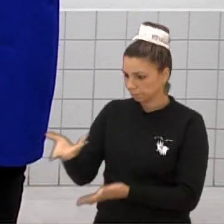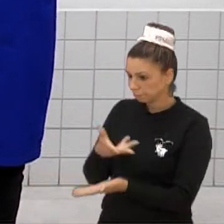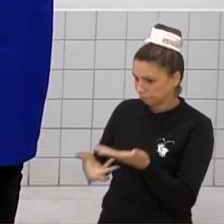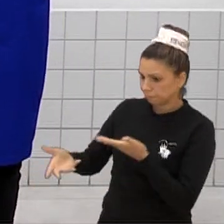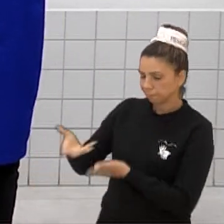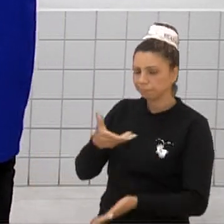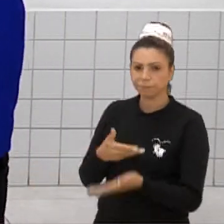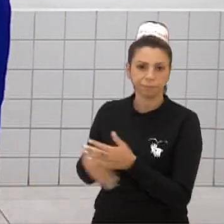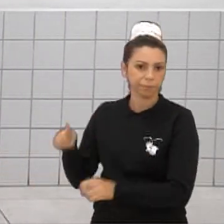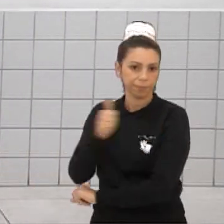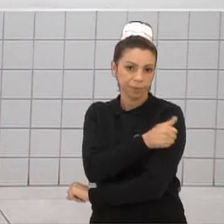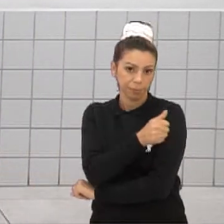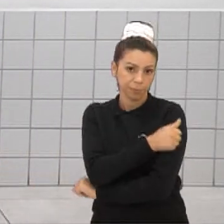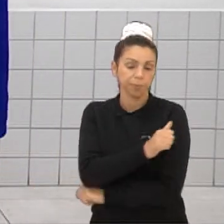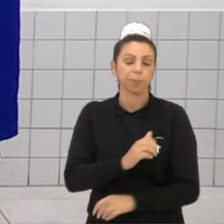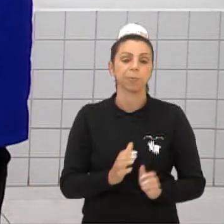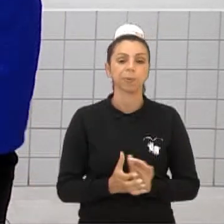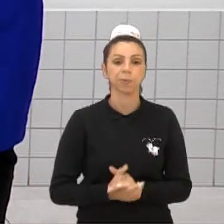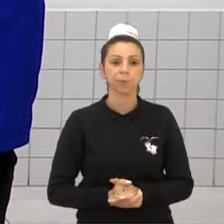com os alunos, né?